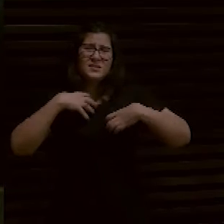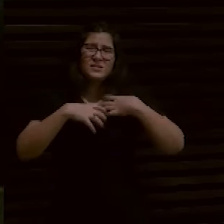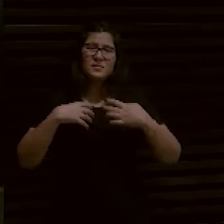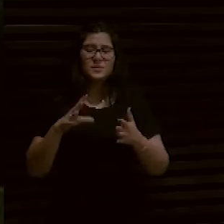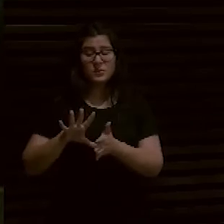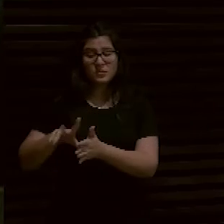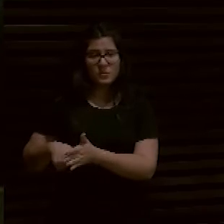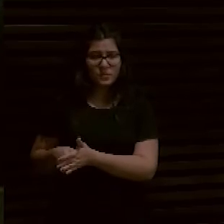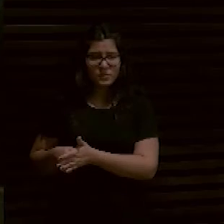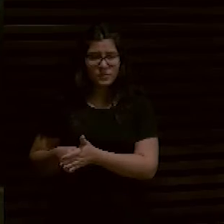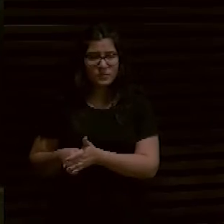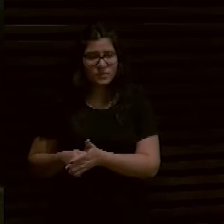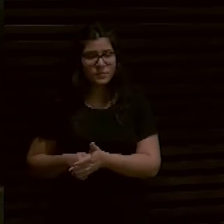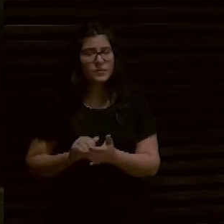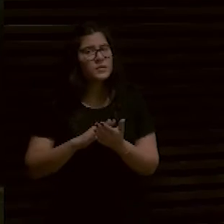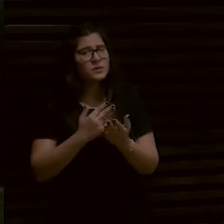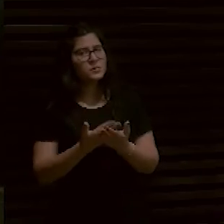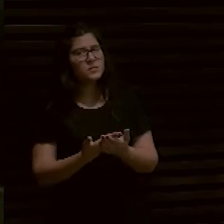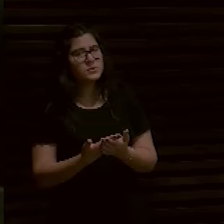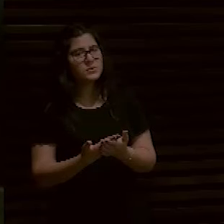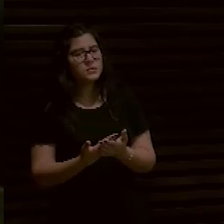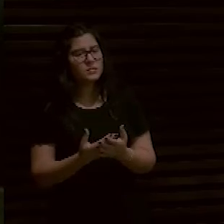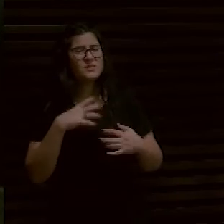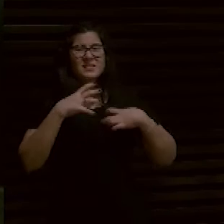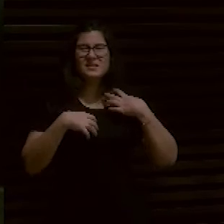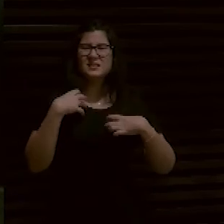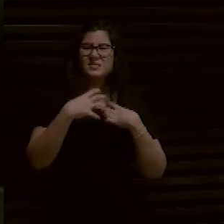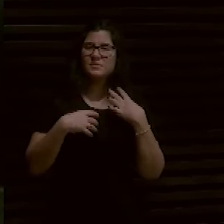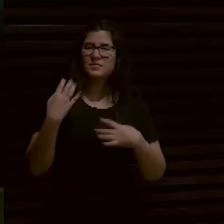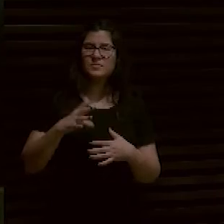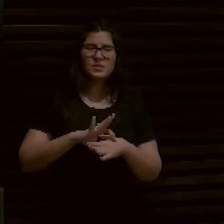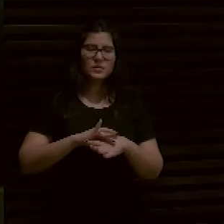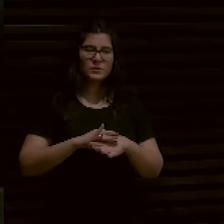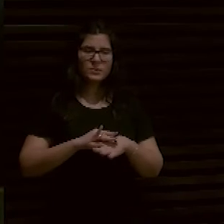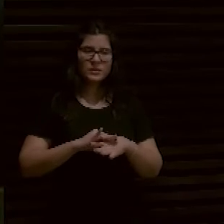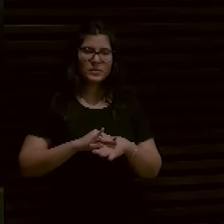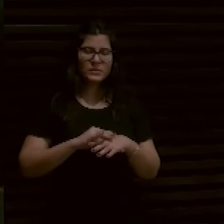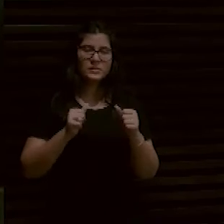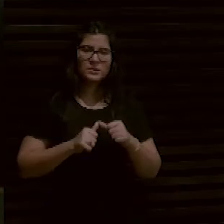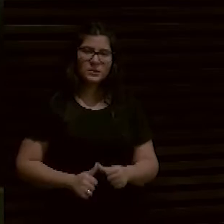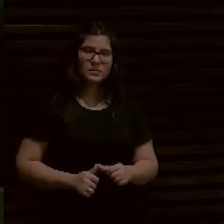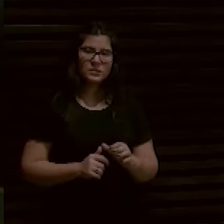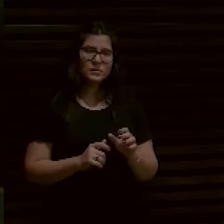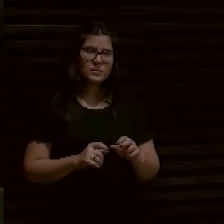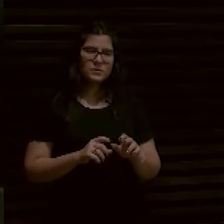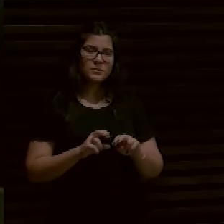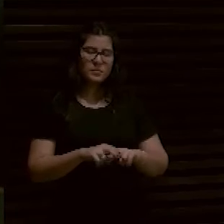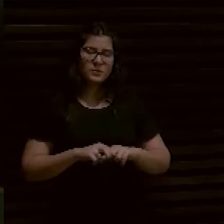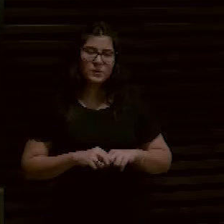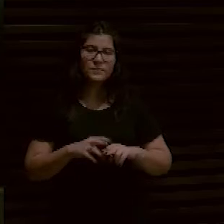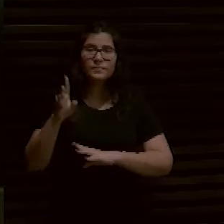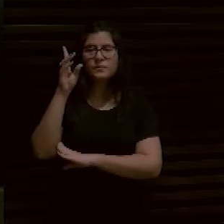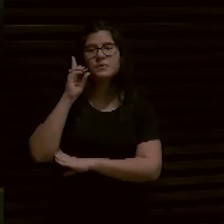preferia traduzir como desesperadamente doente. Esse é o sentido. O que Deus